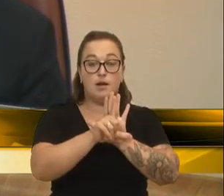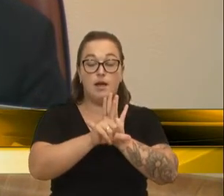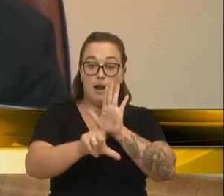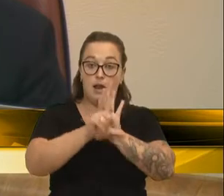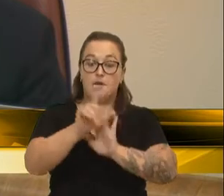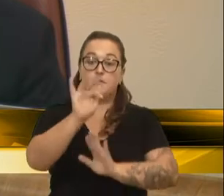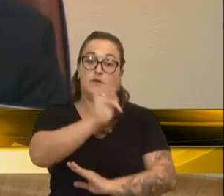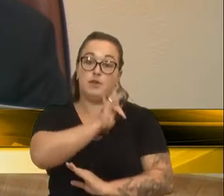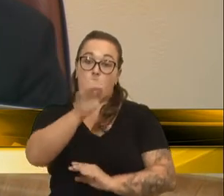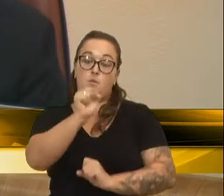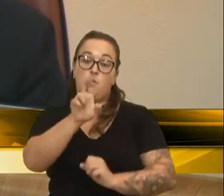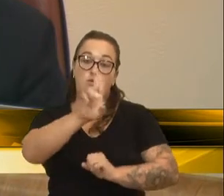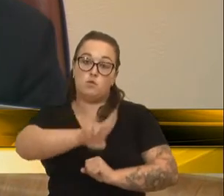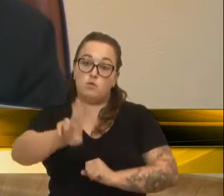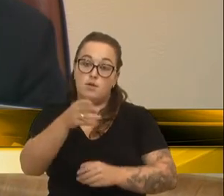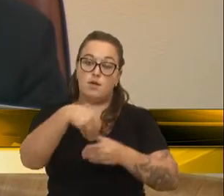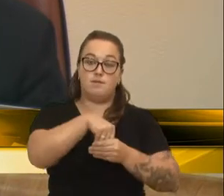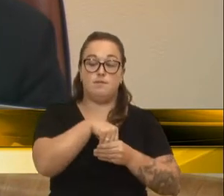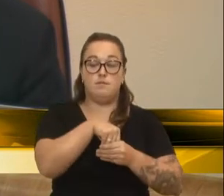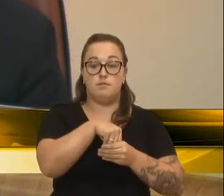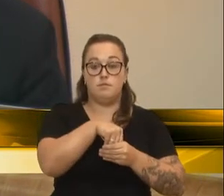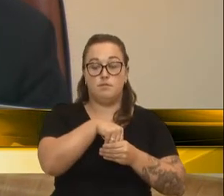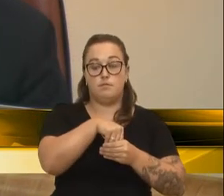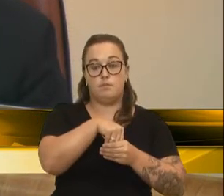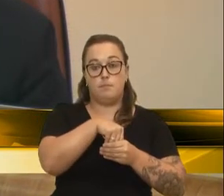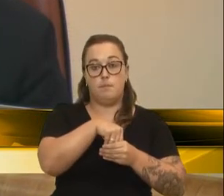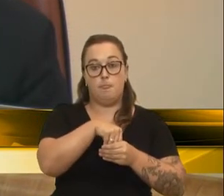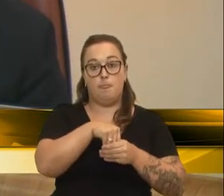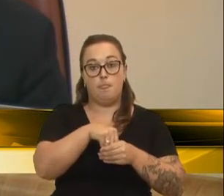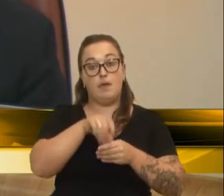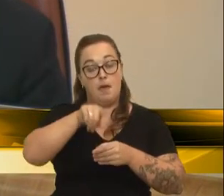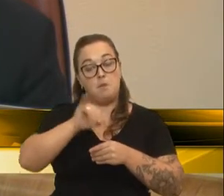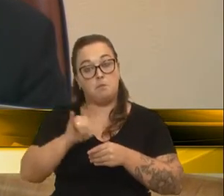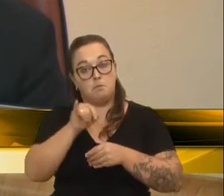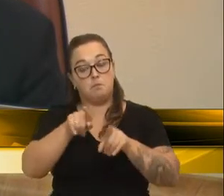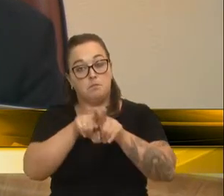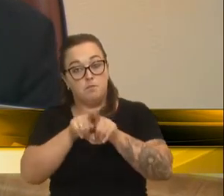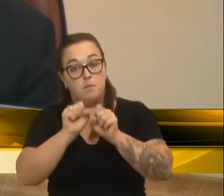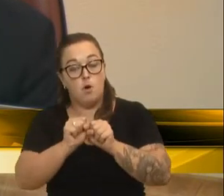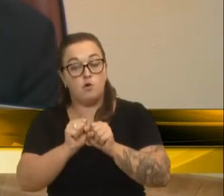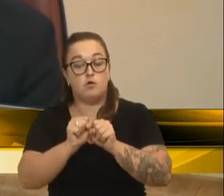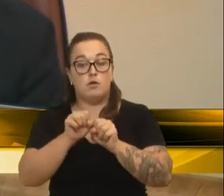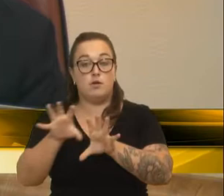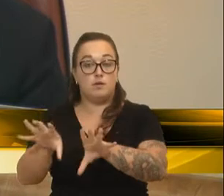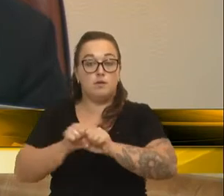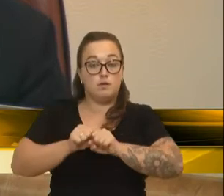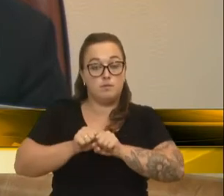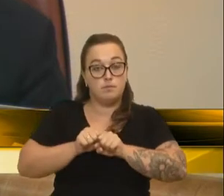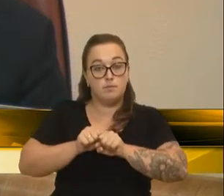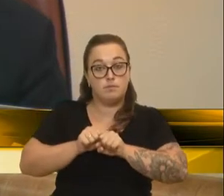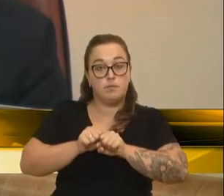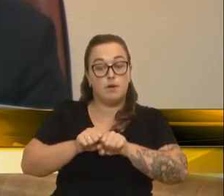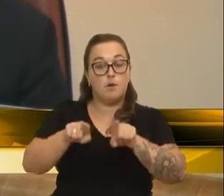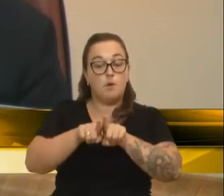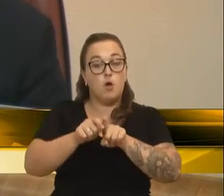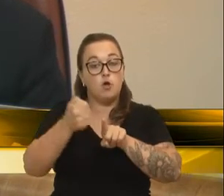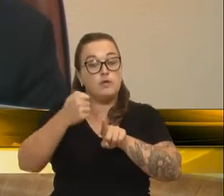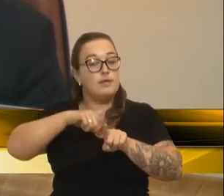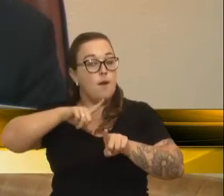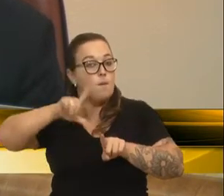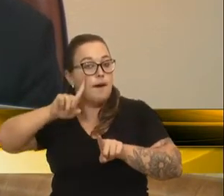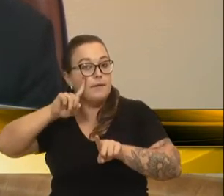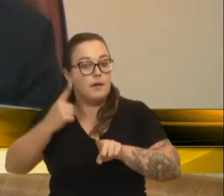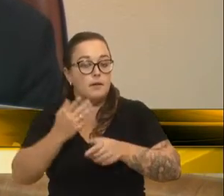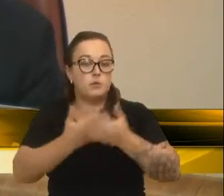ser aplicada de forma subsidiária, quando tratar-se de forma que deve nortear toda